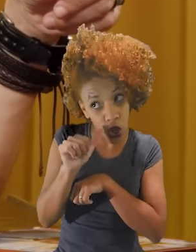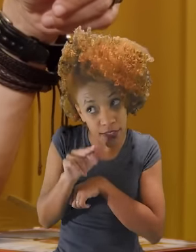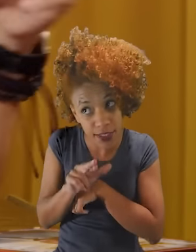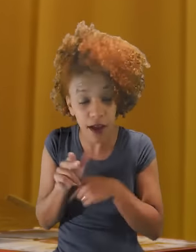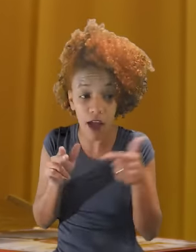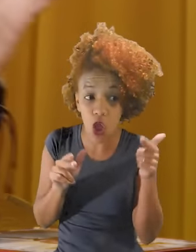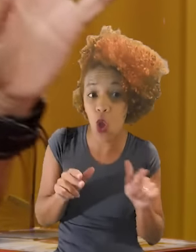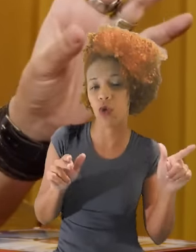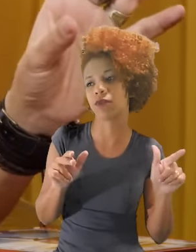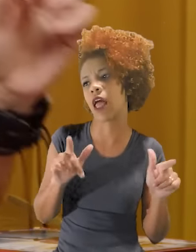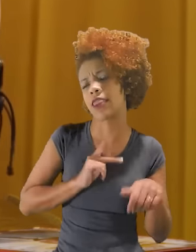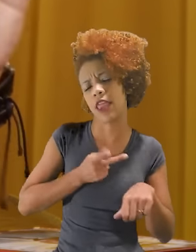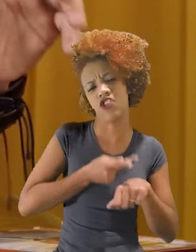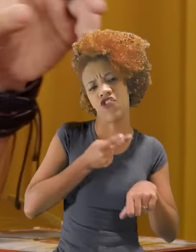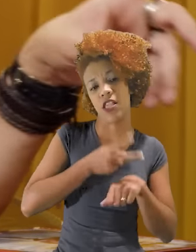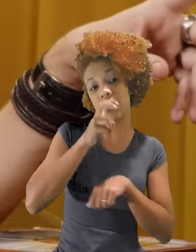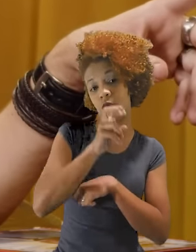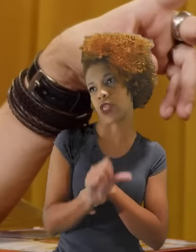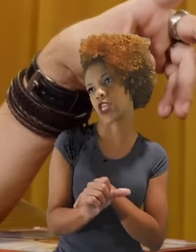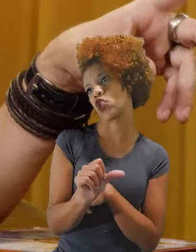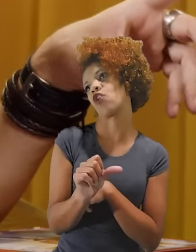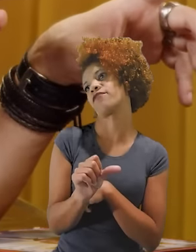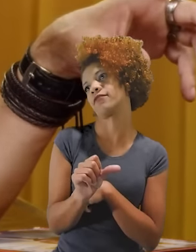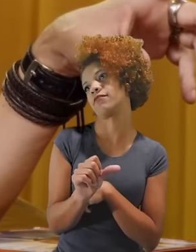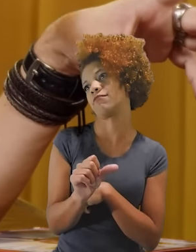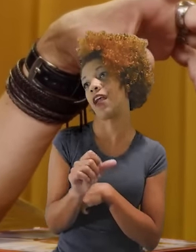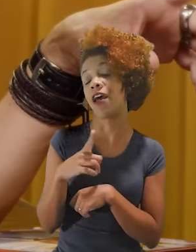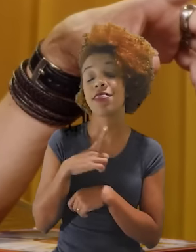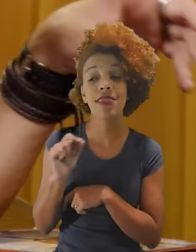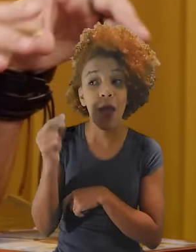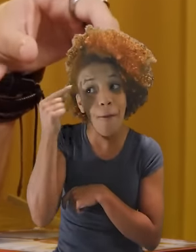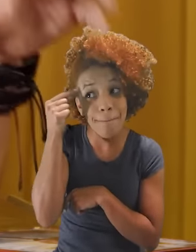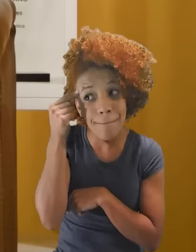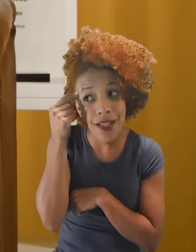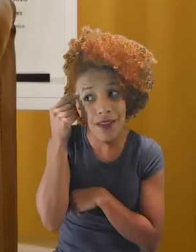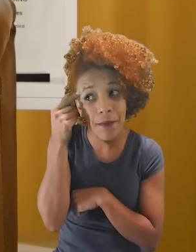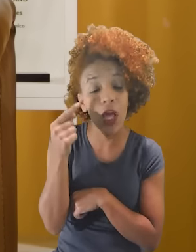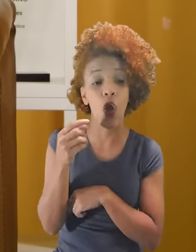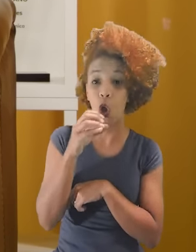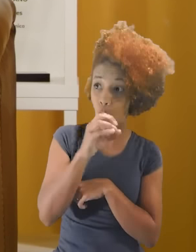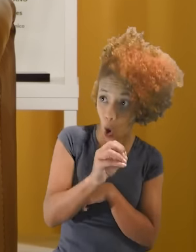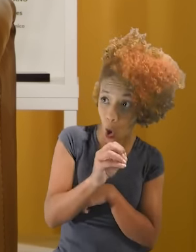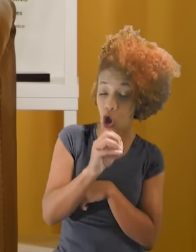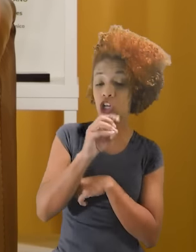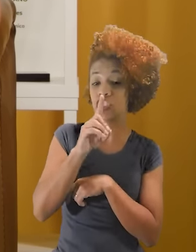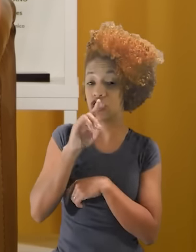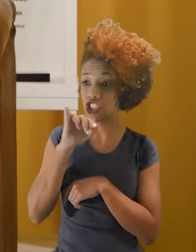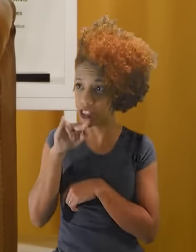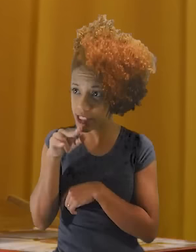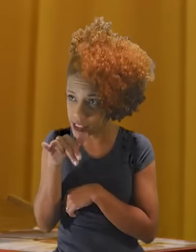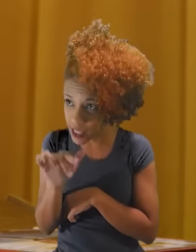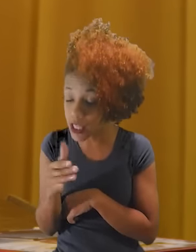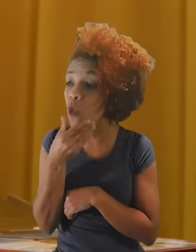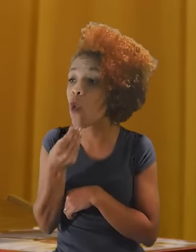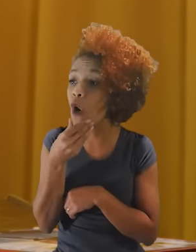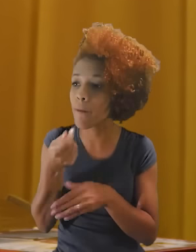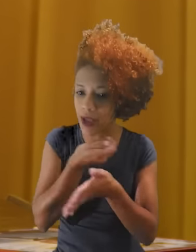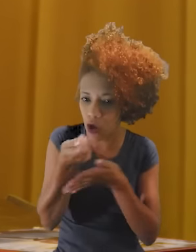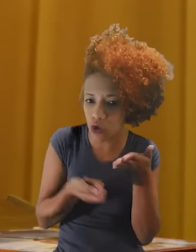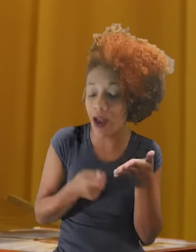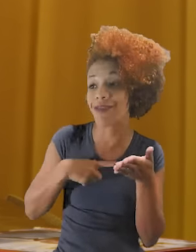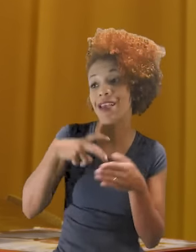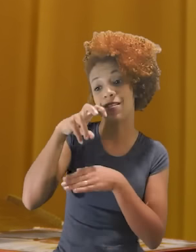resto. Oscar, ele tem indicações 59. Só para você ter uma ideia... O Disney. 50, não é a instituição. Não, o Disney, ele tem